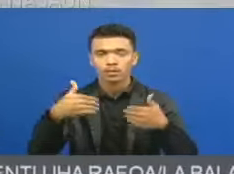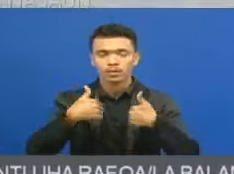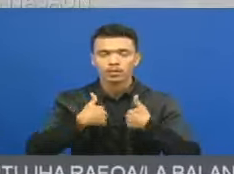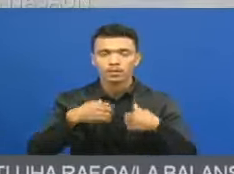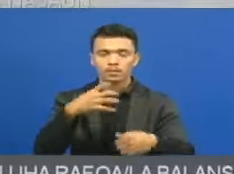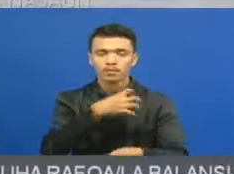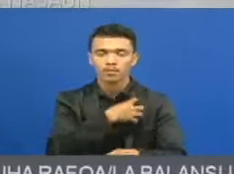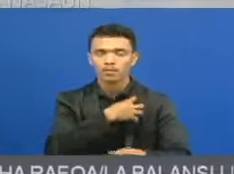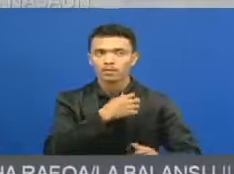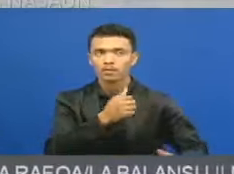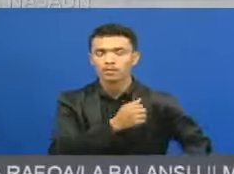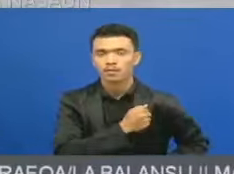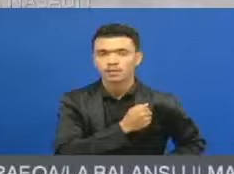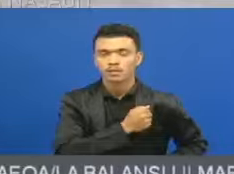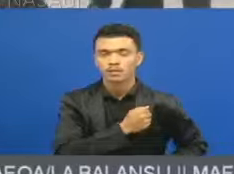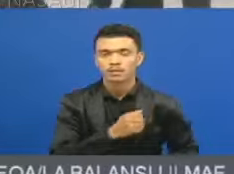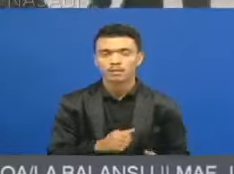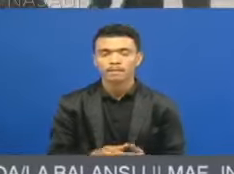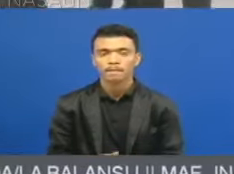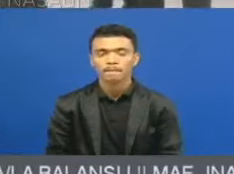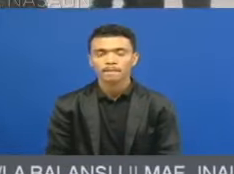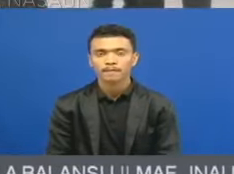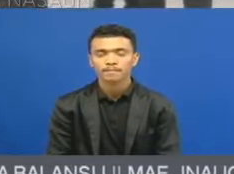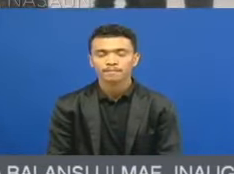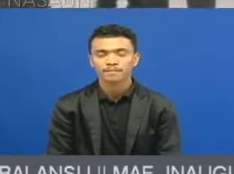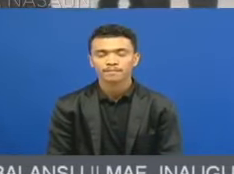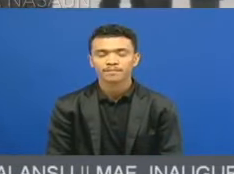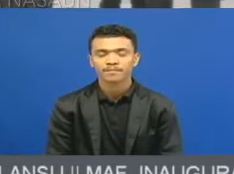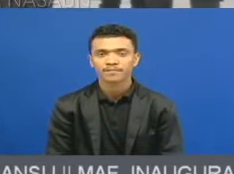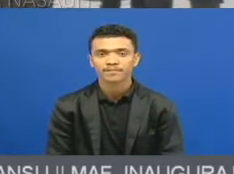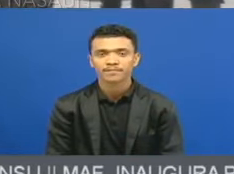unidade polícia militar. Juvenal da Silva, Cristovão Silva, RTTL.